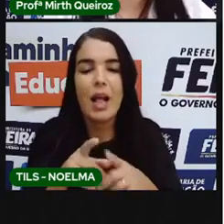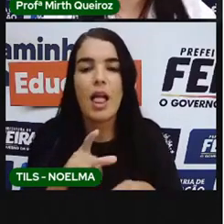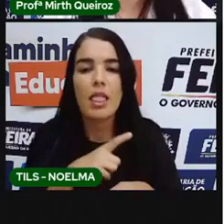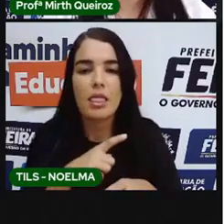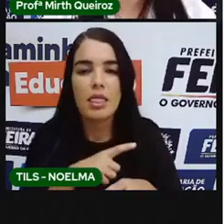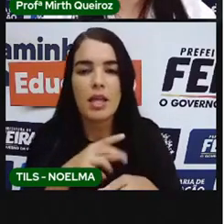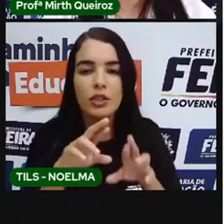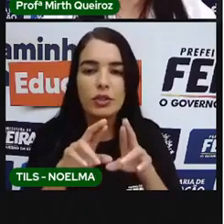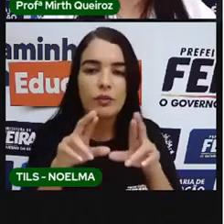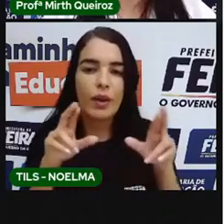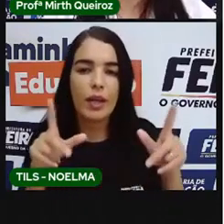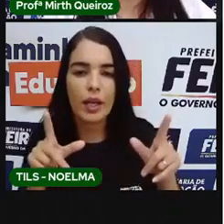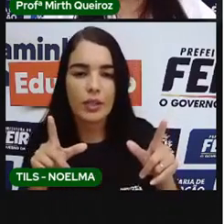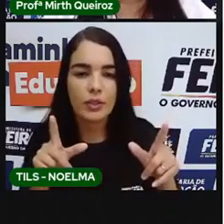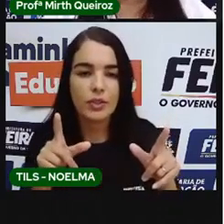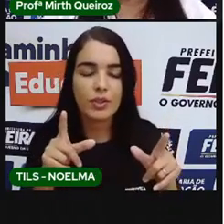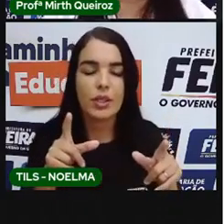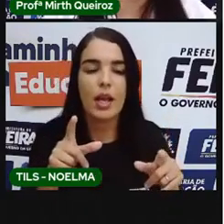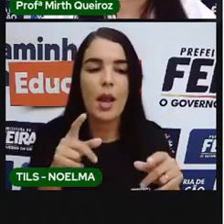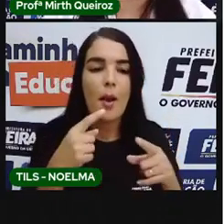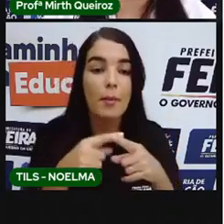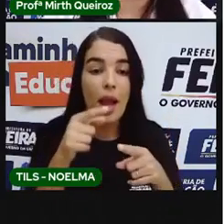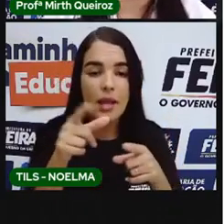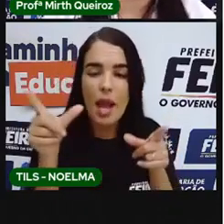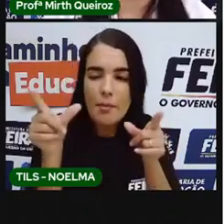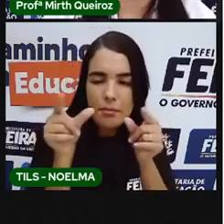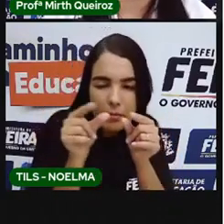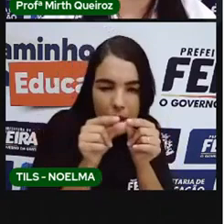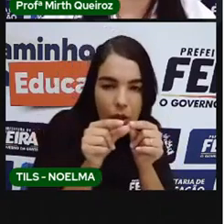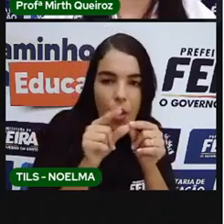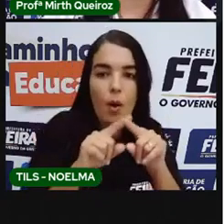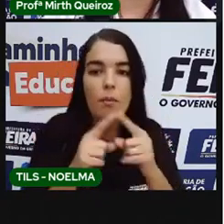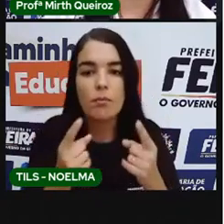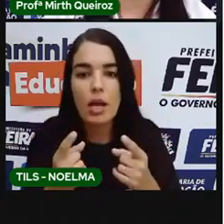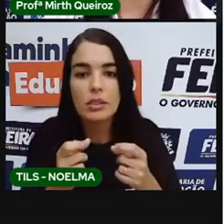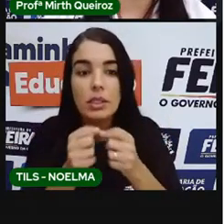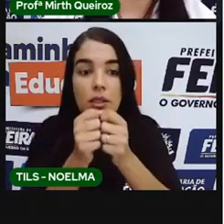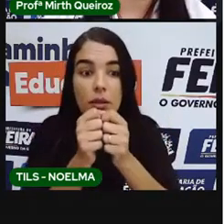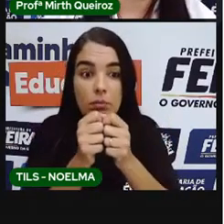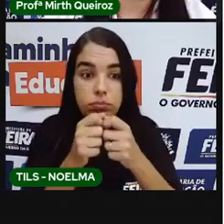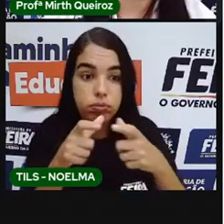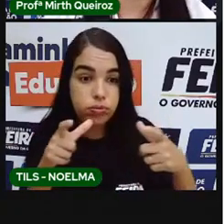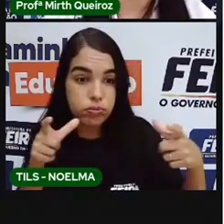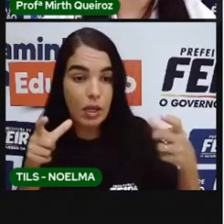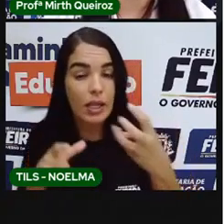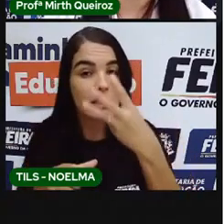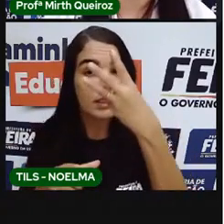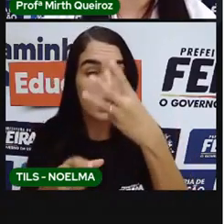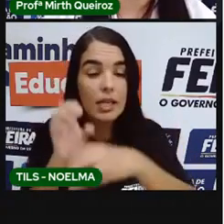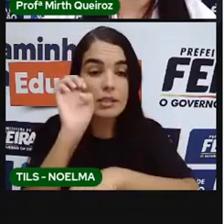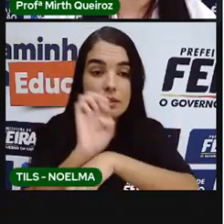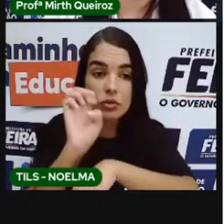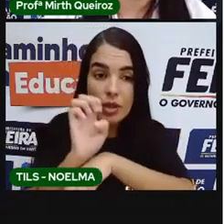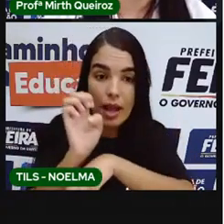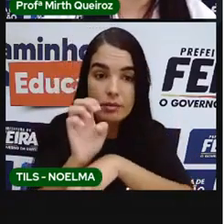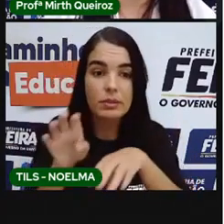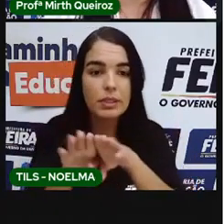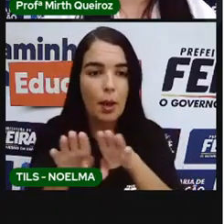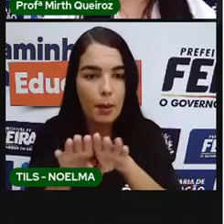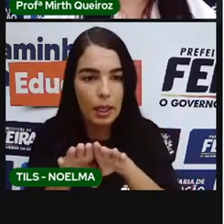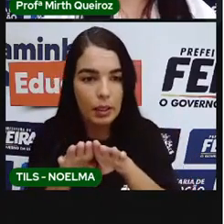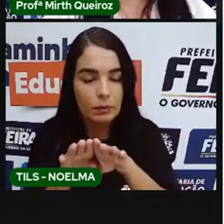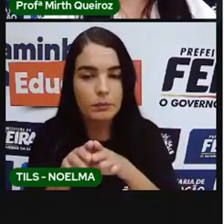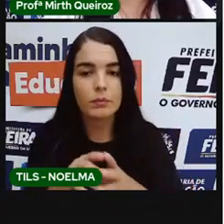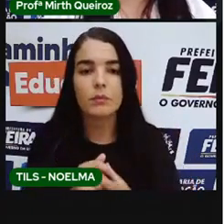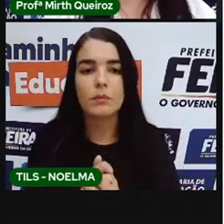uma extensão de terra grande, né? Sendo aí a segunda entre todas as regiões,